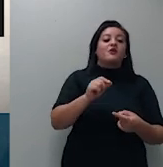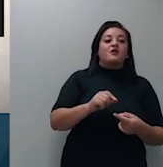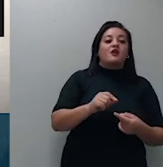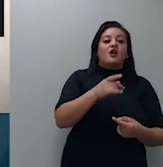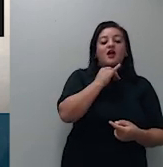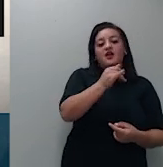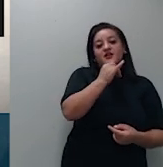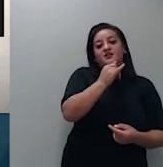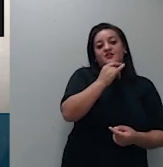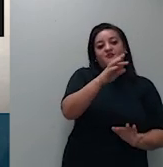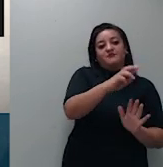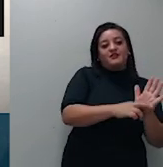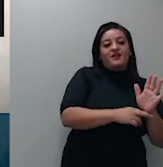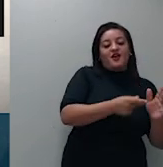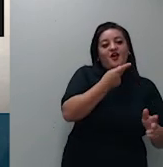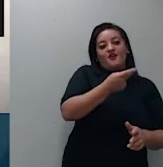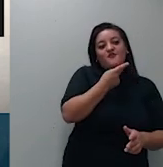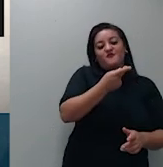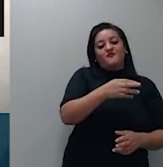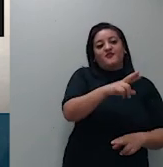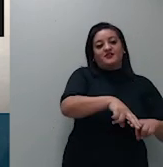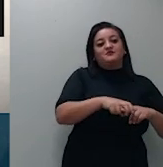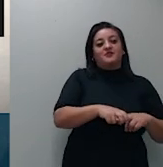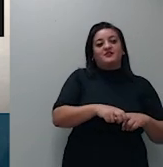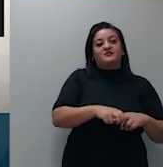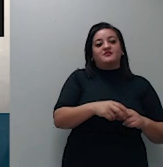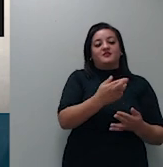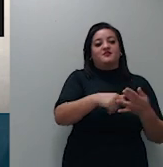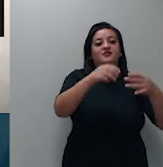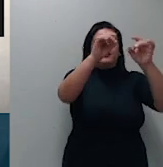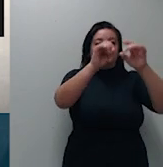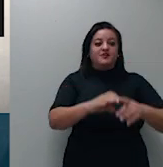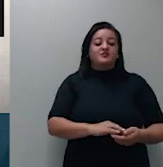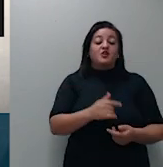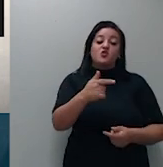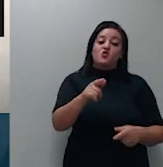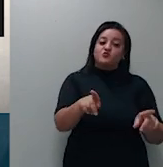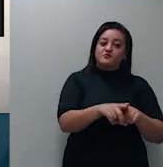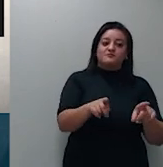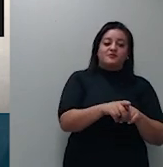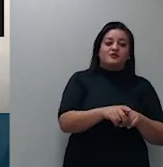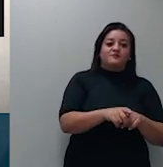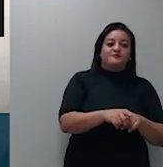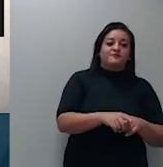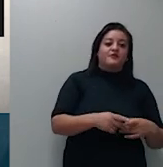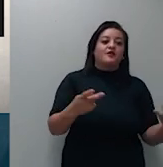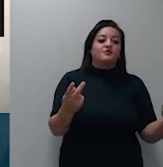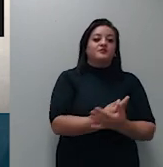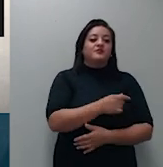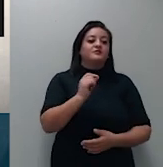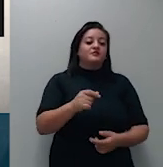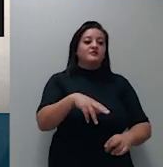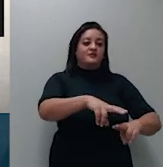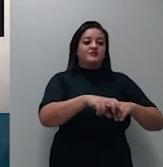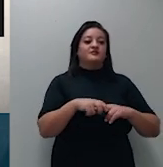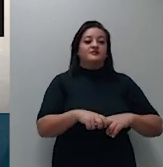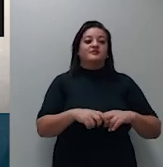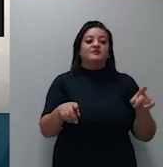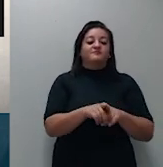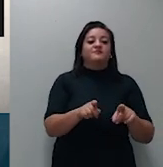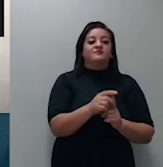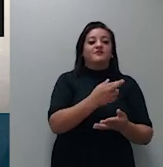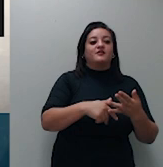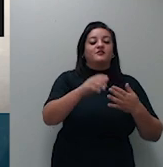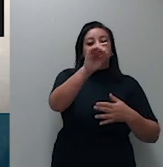pezinho paradigmas citado nas razões do recurso especial entre muitos outros ocorre que as razões